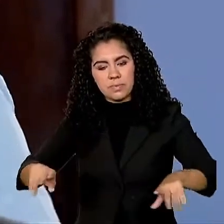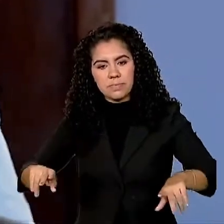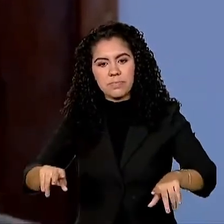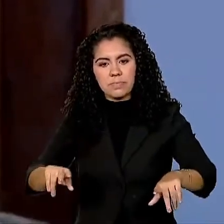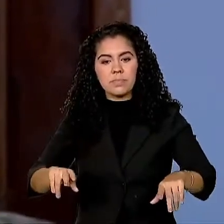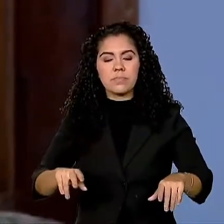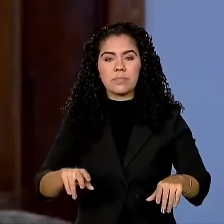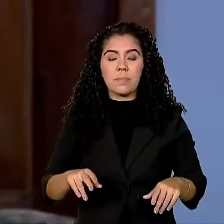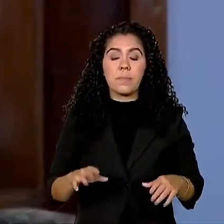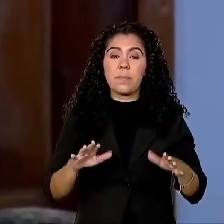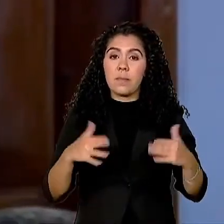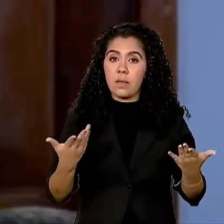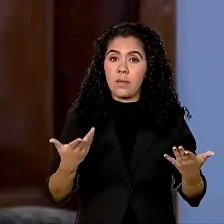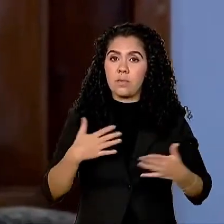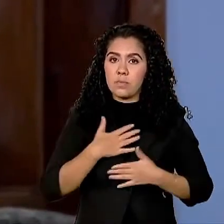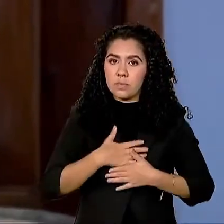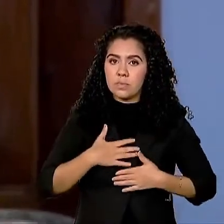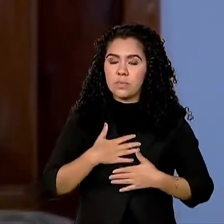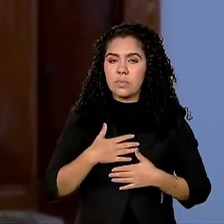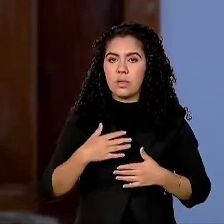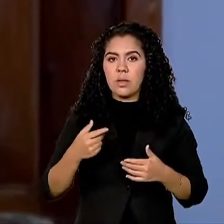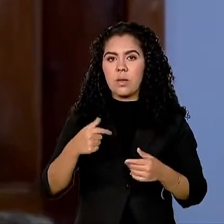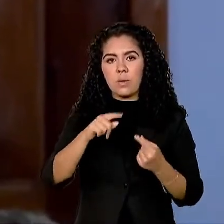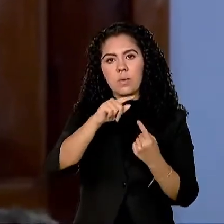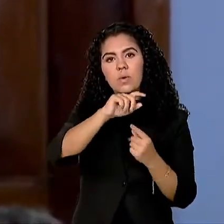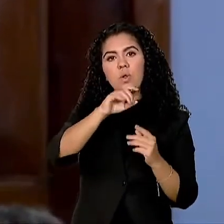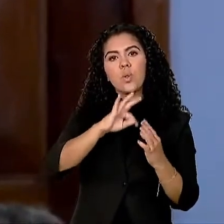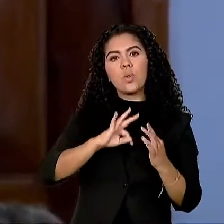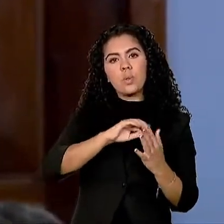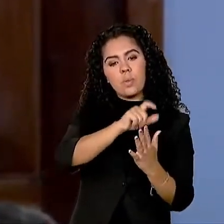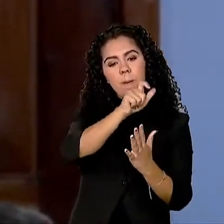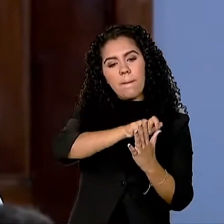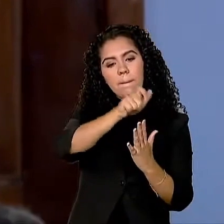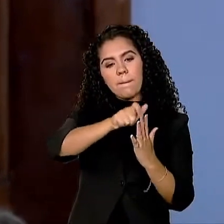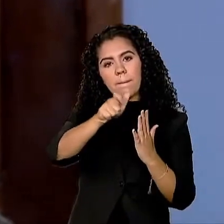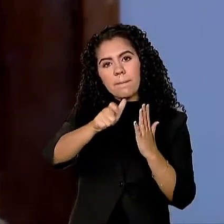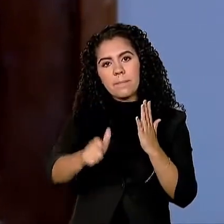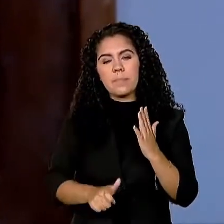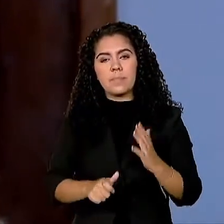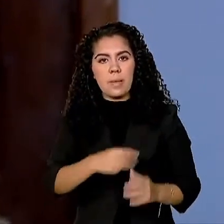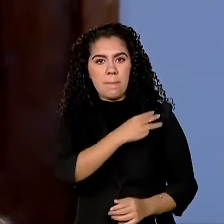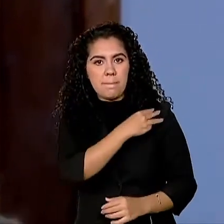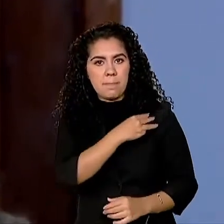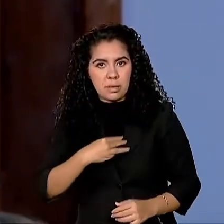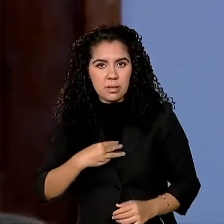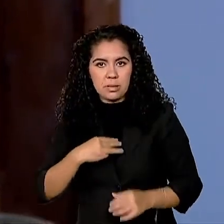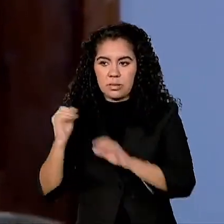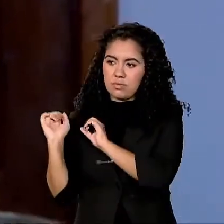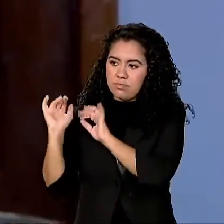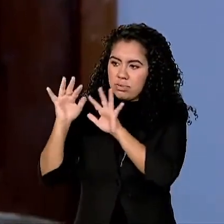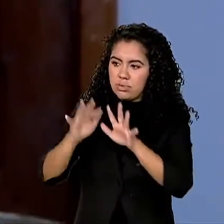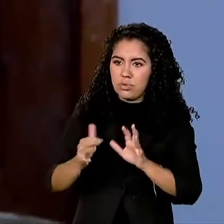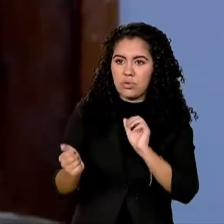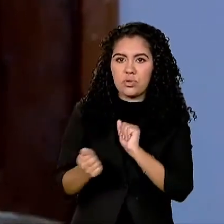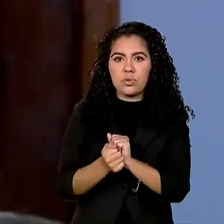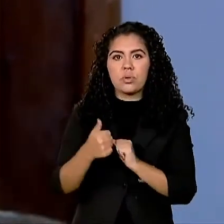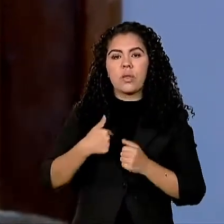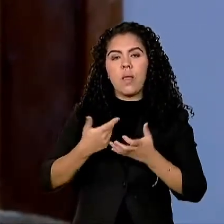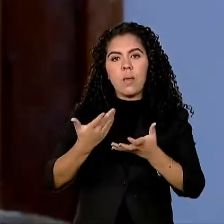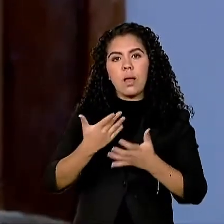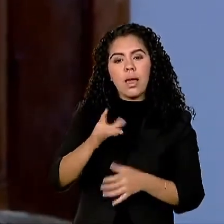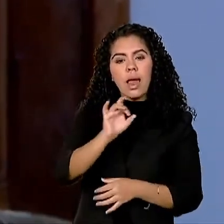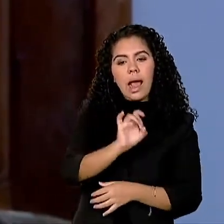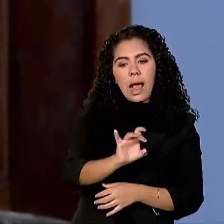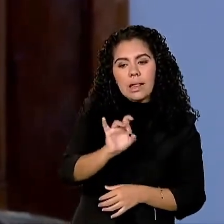Eu fiz questão de trazer os ministros aqui, porque eu quero que cada um deles assuma compromisso, não apenas na